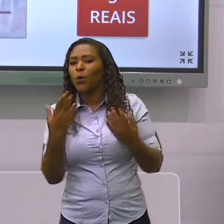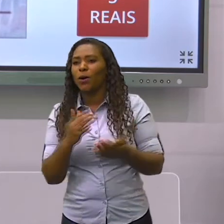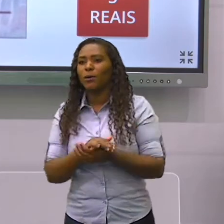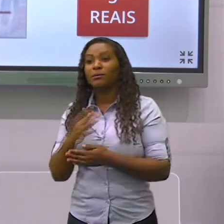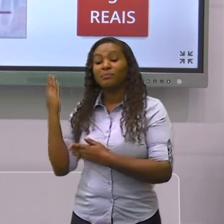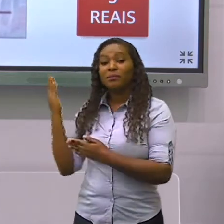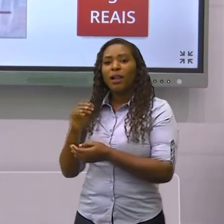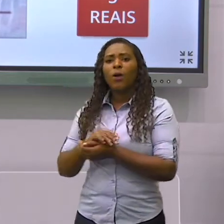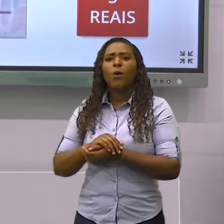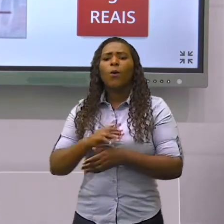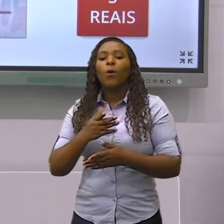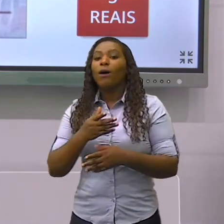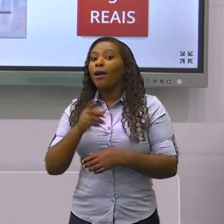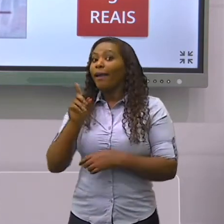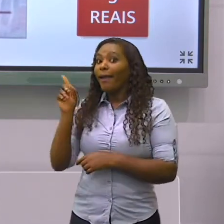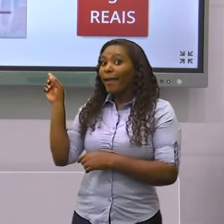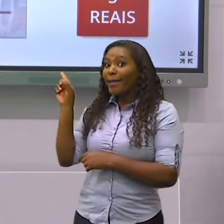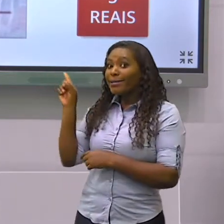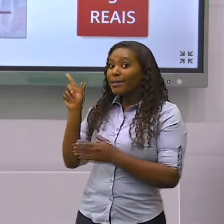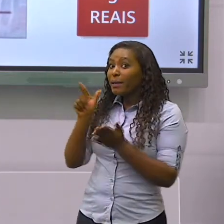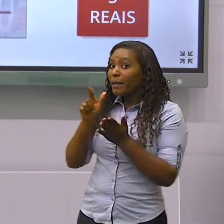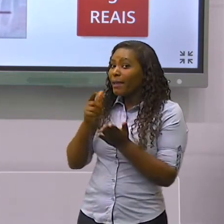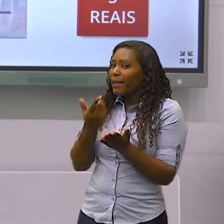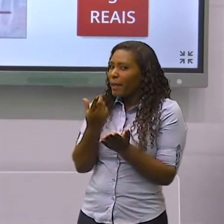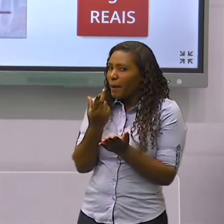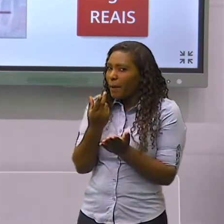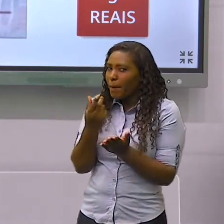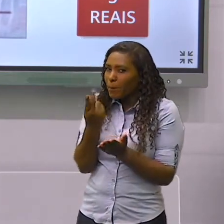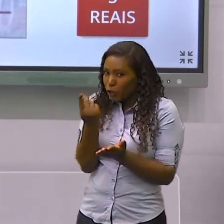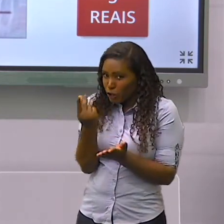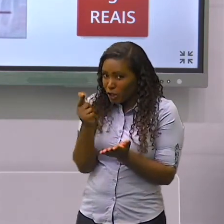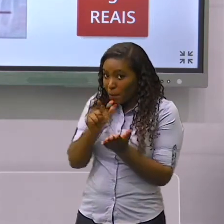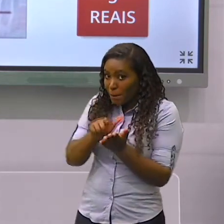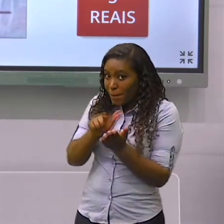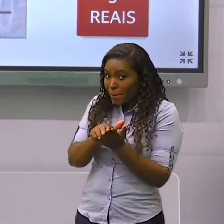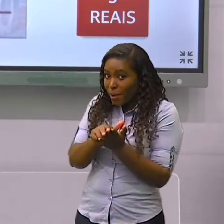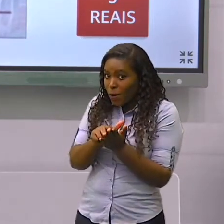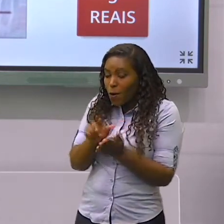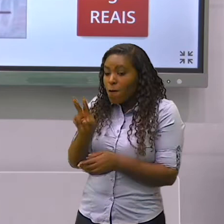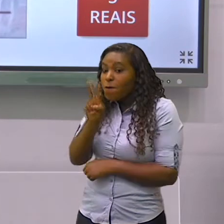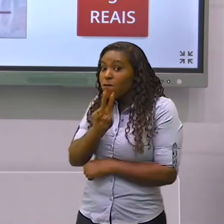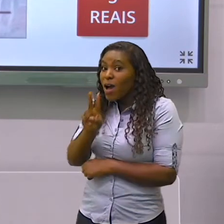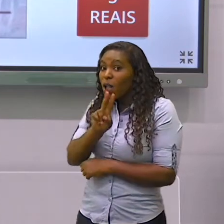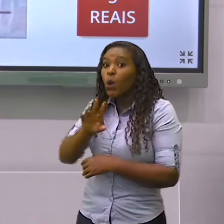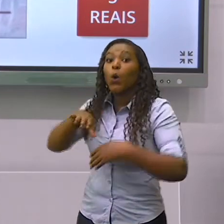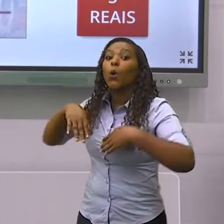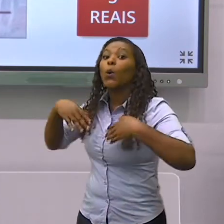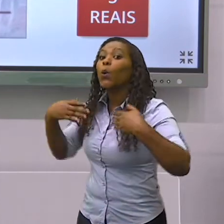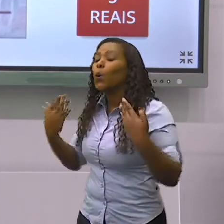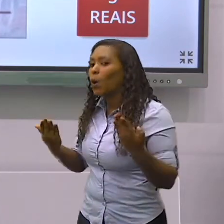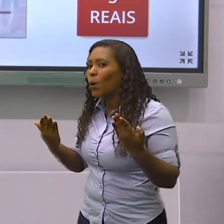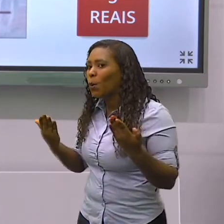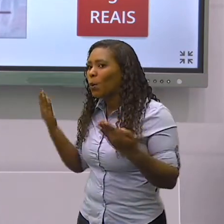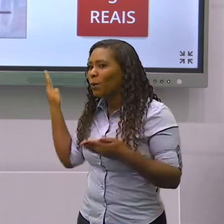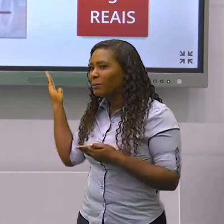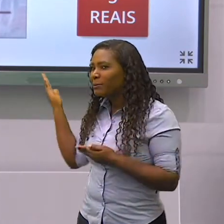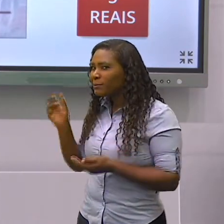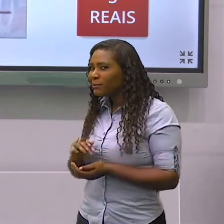o valor desta cédula? Essa está muito fácil, né pessoal? Olha, qual o algarismo que aparece aqui nessa